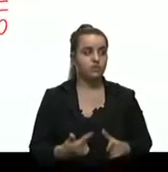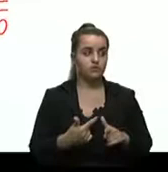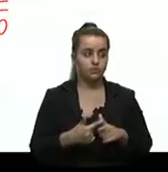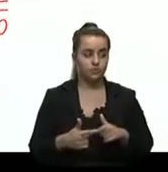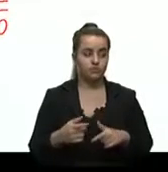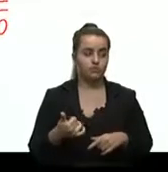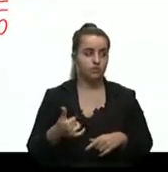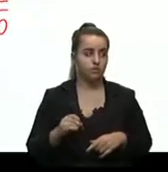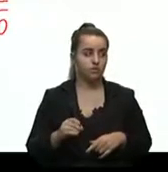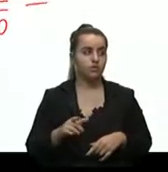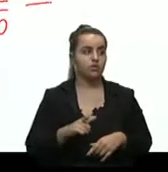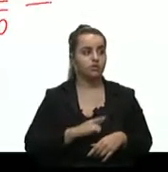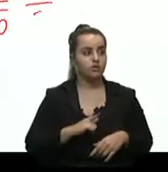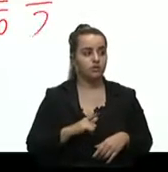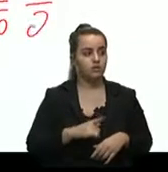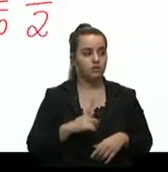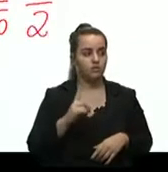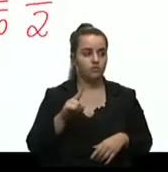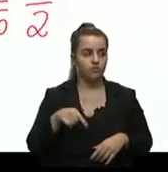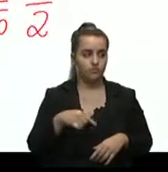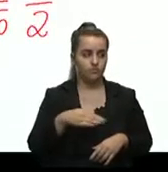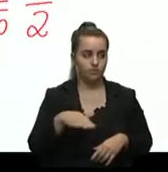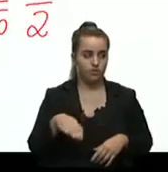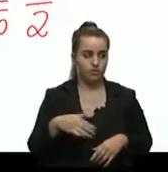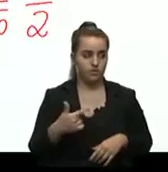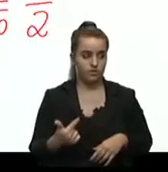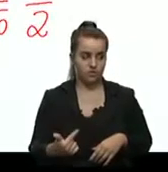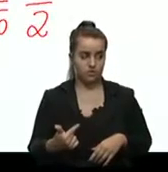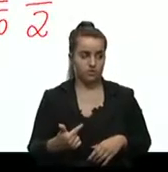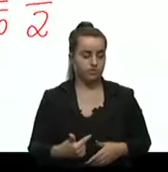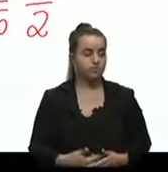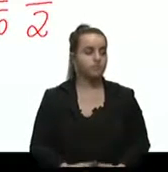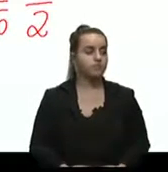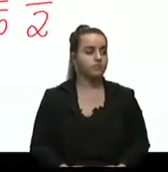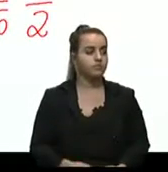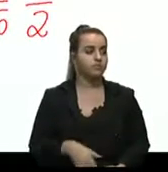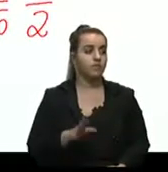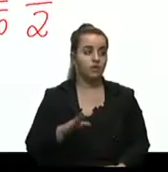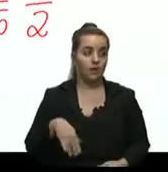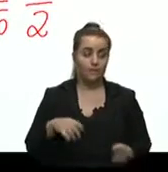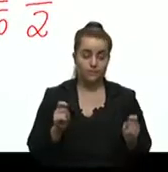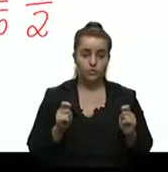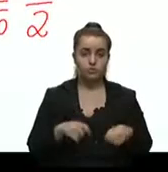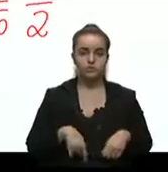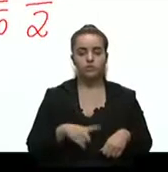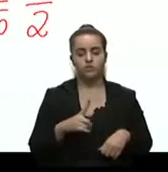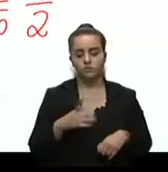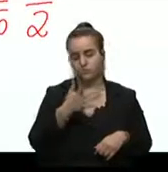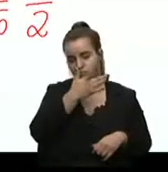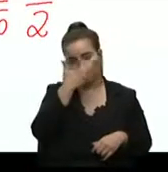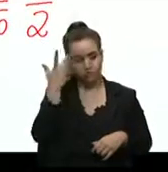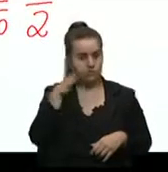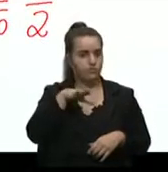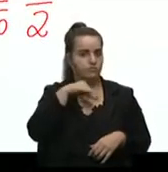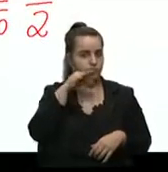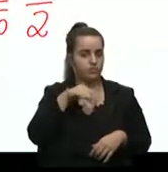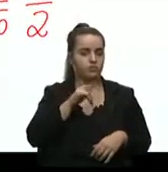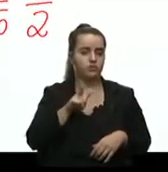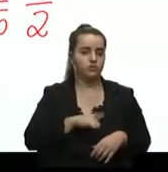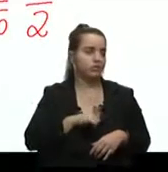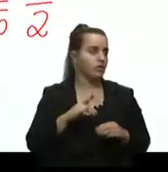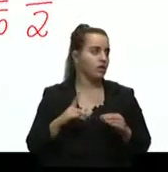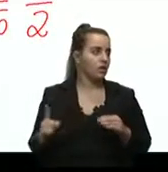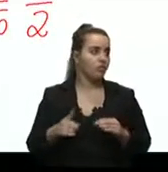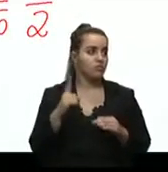por 10, teremos 1 sobre 2. Então, a probabilidade de que um funcionário tenha estatura maior ou igual